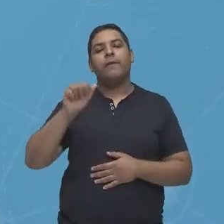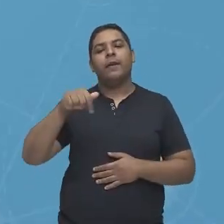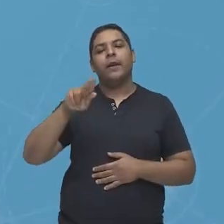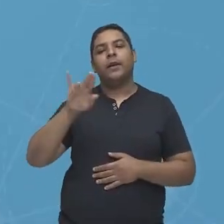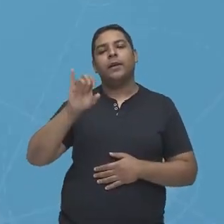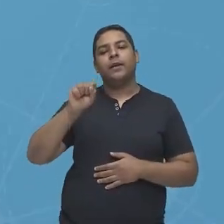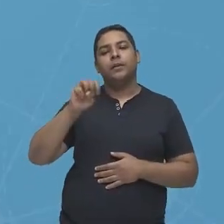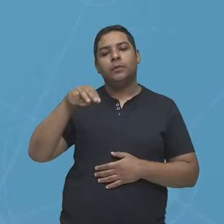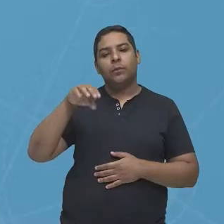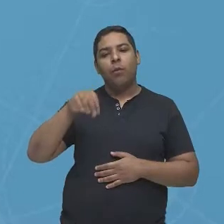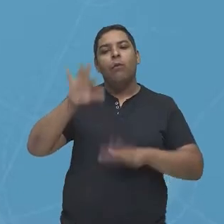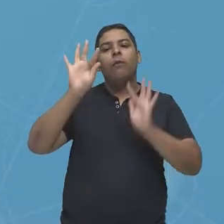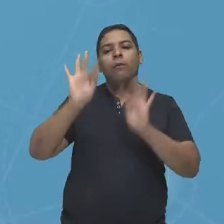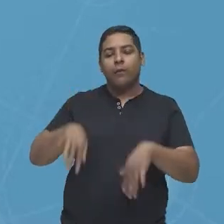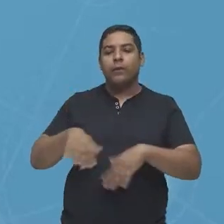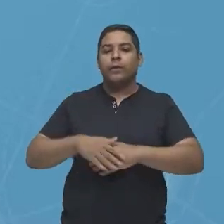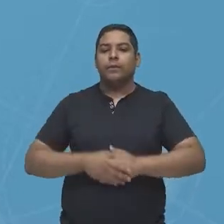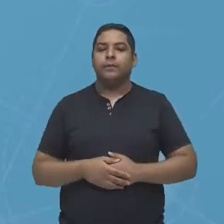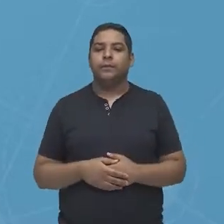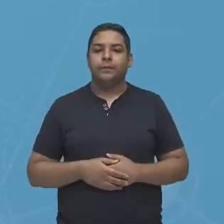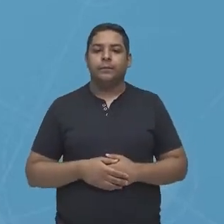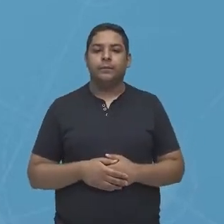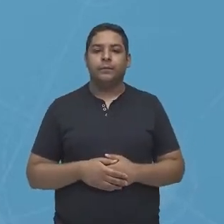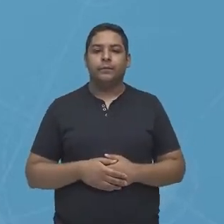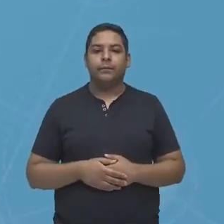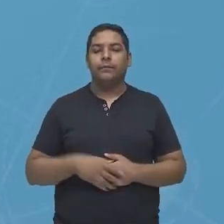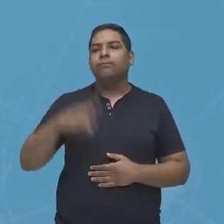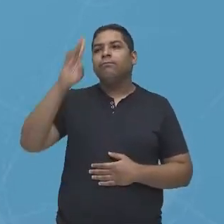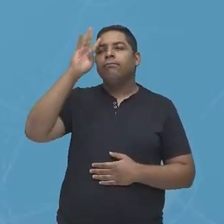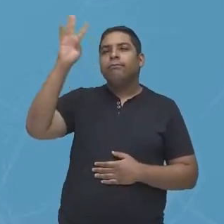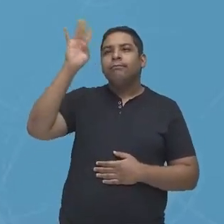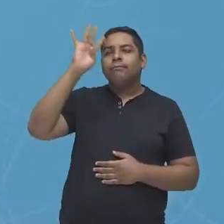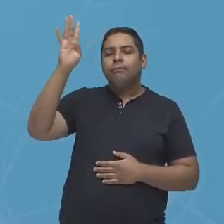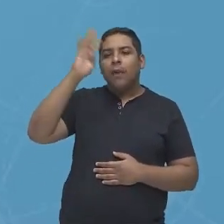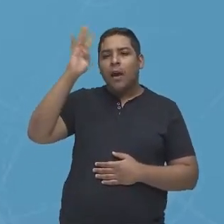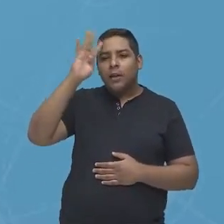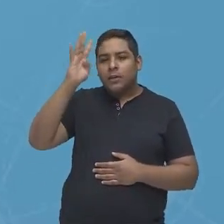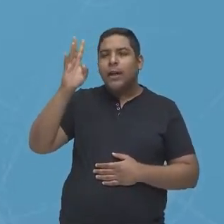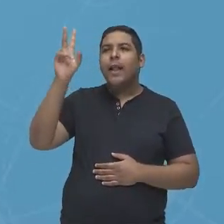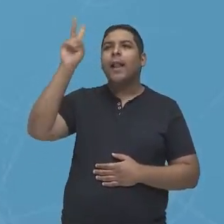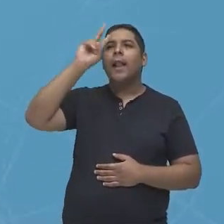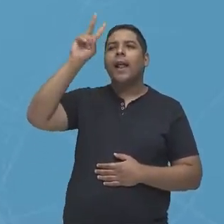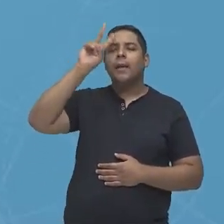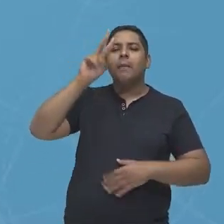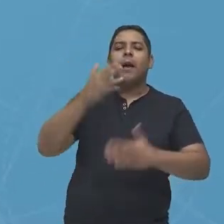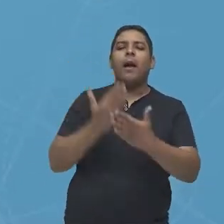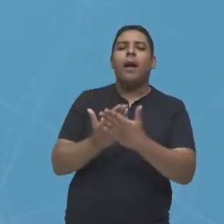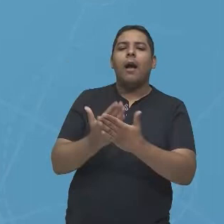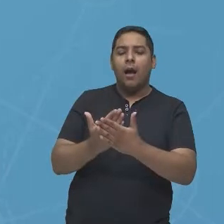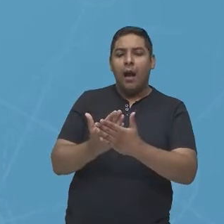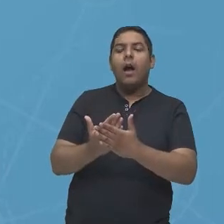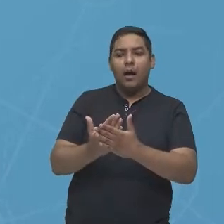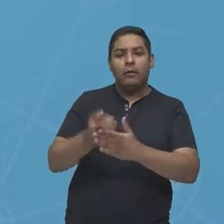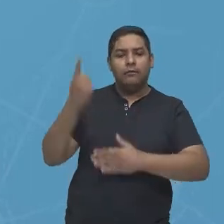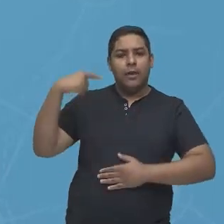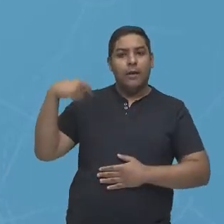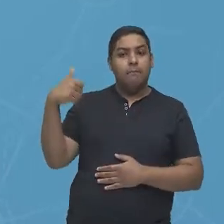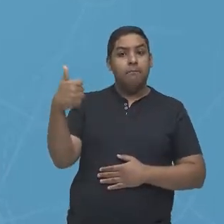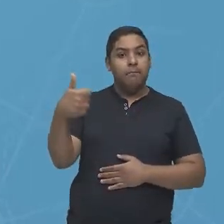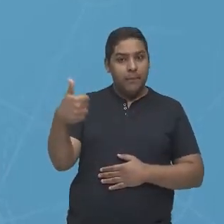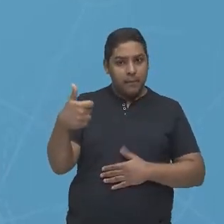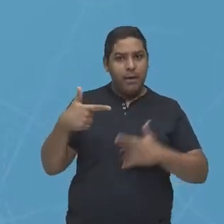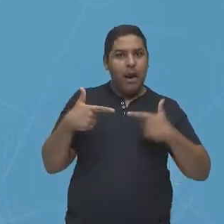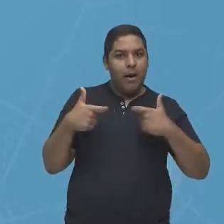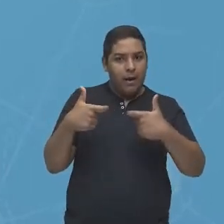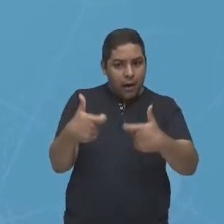sem essa informação. Então vejam bem, imaginem se vamos recordar a última aula que vocês viram a Primeira Guerra Mundial, certo? Aí